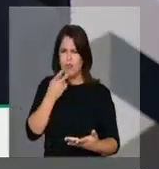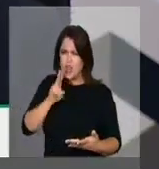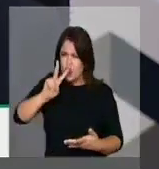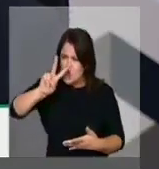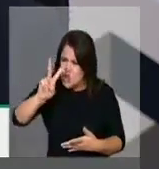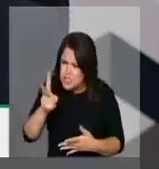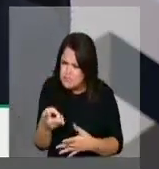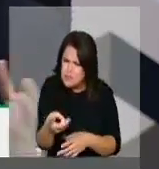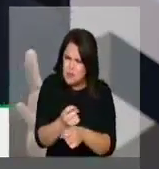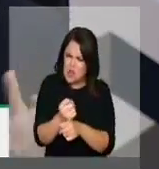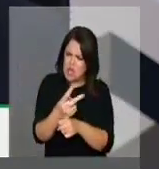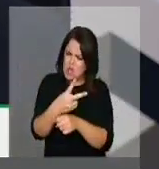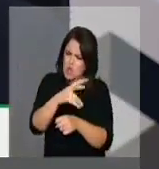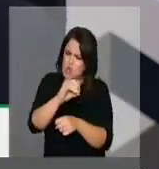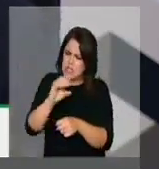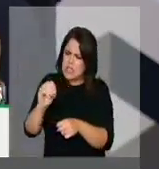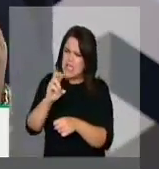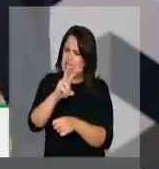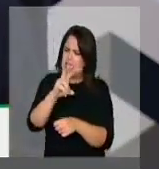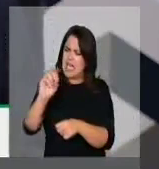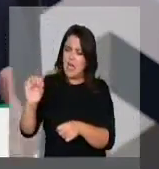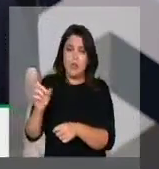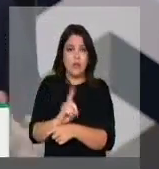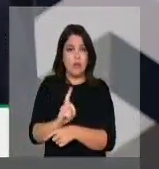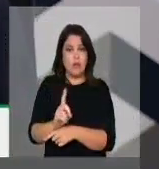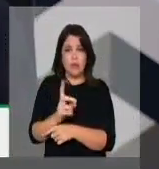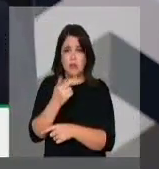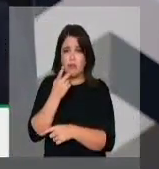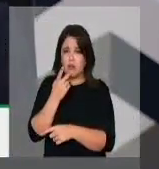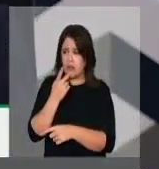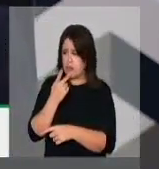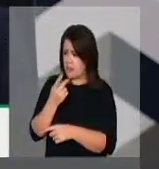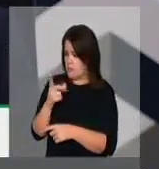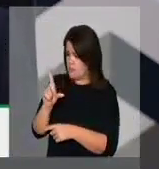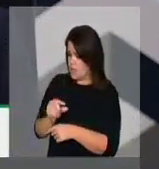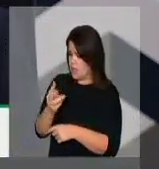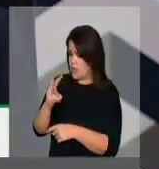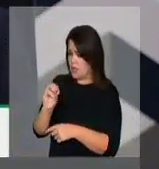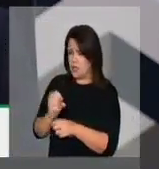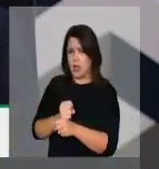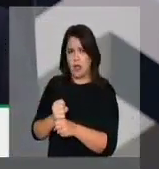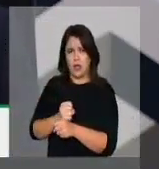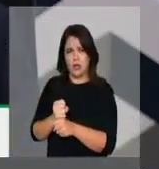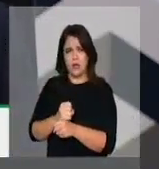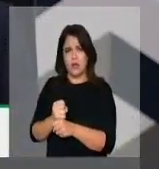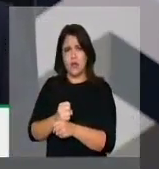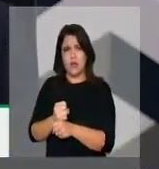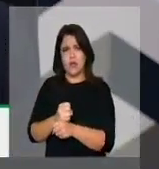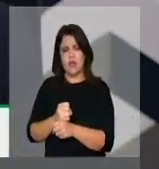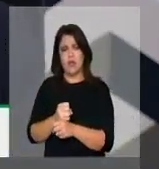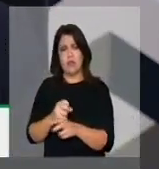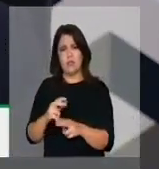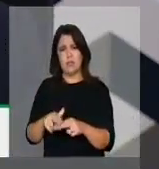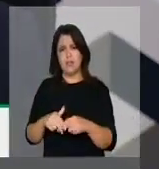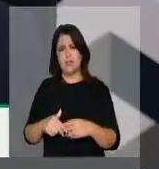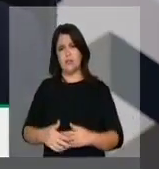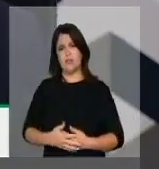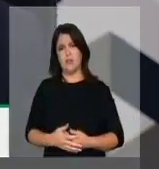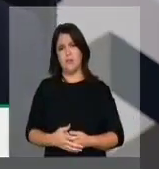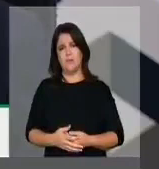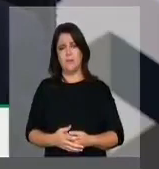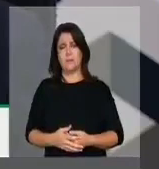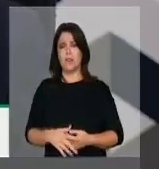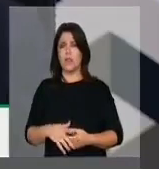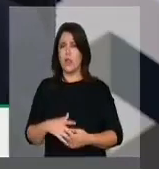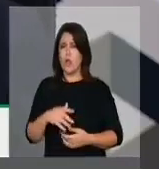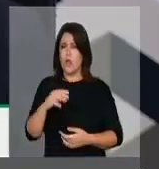de 2000 anos, de 200, 300, 500 anos, eu estou falando de menos de 3 décadas. A Coreia do Sul